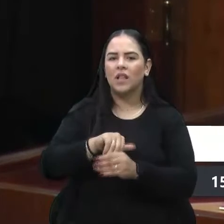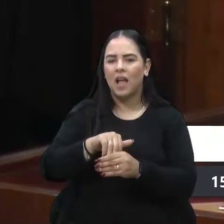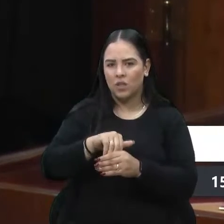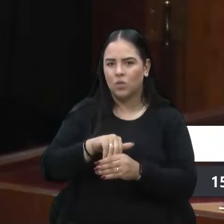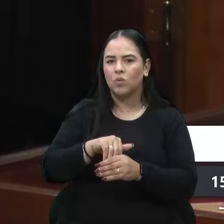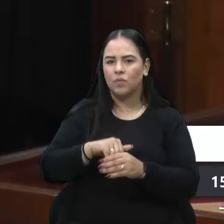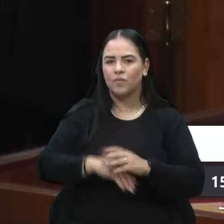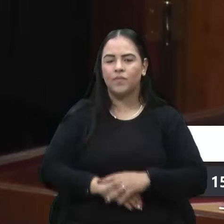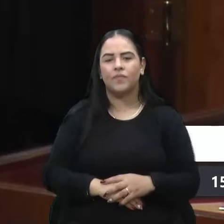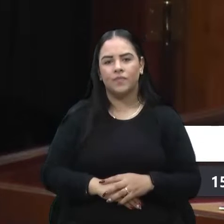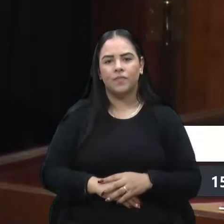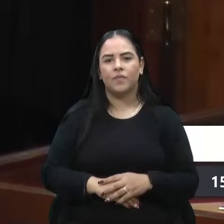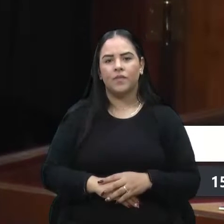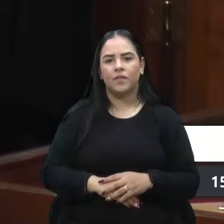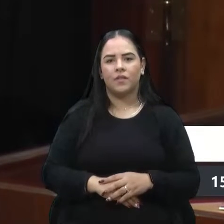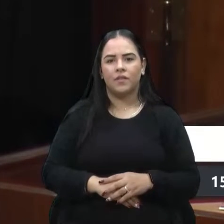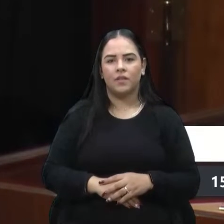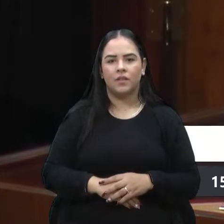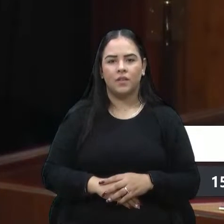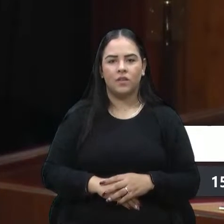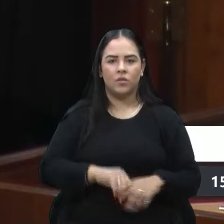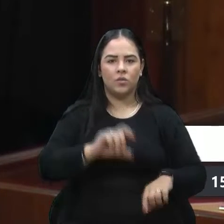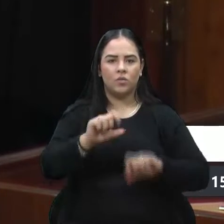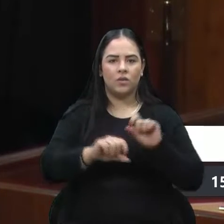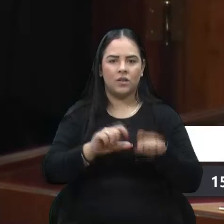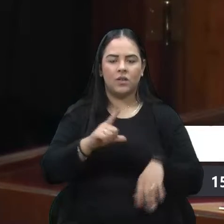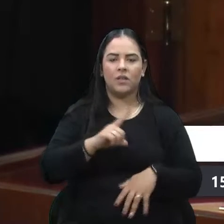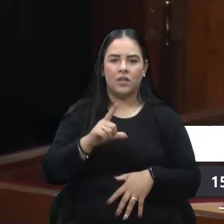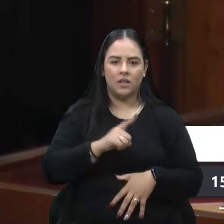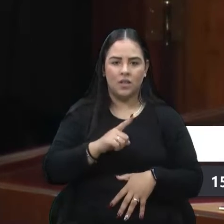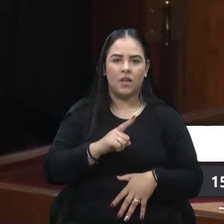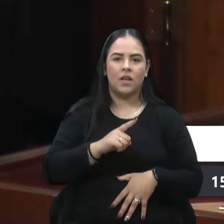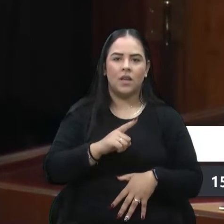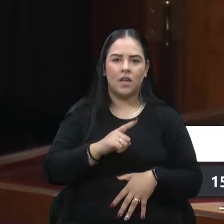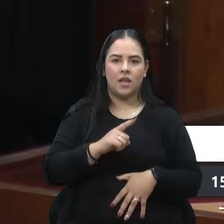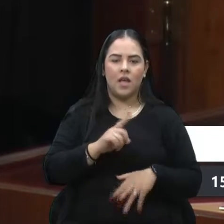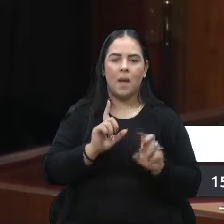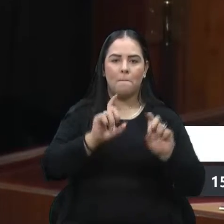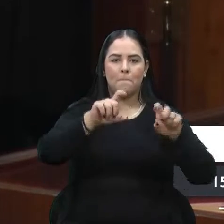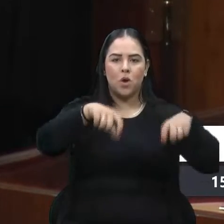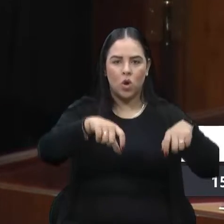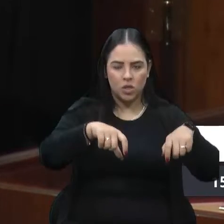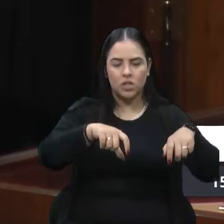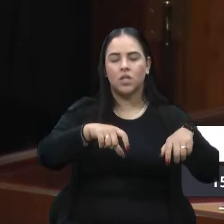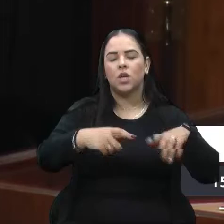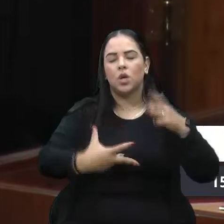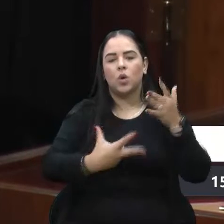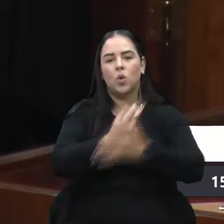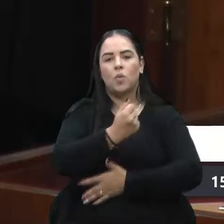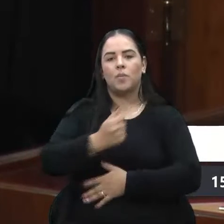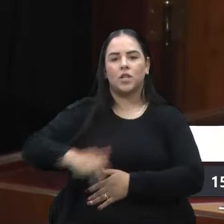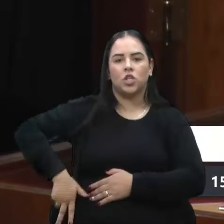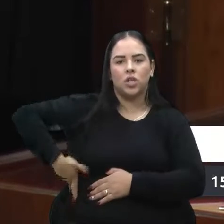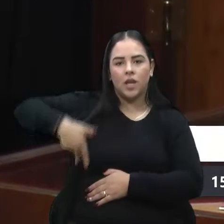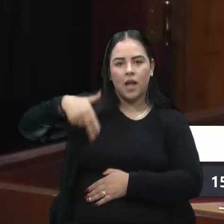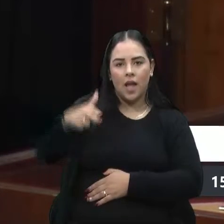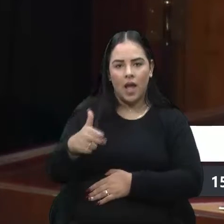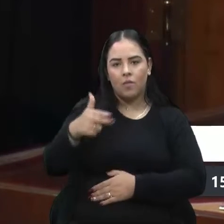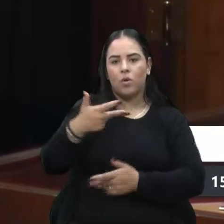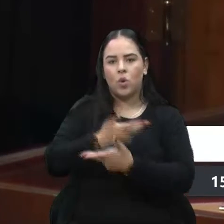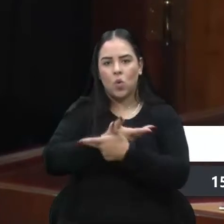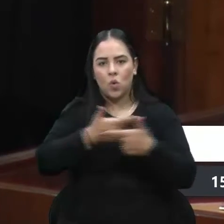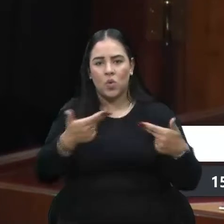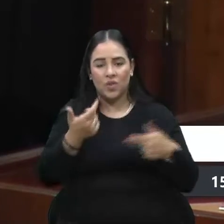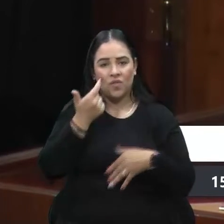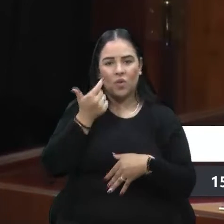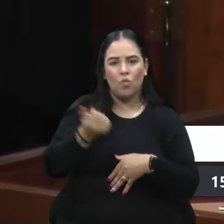apoiado. Regulamento, o porte, a posse, a compra de armas de fogo, munições e insumos, determina a